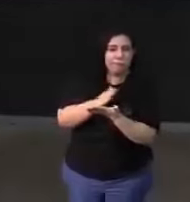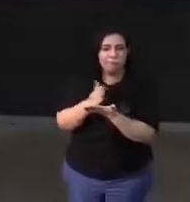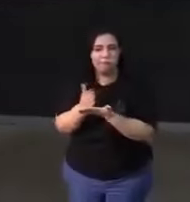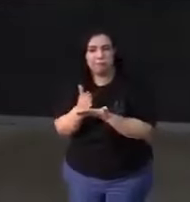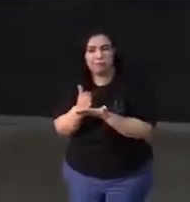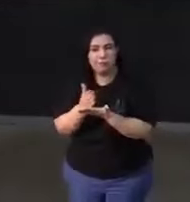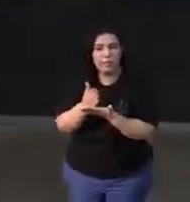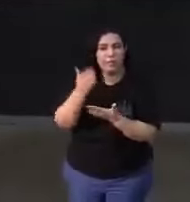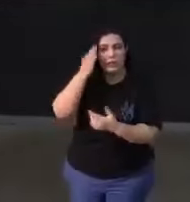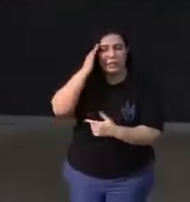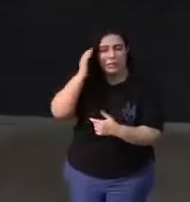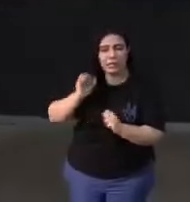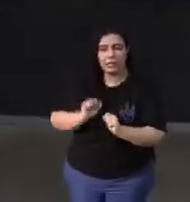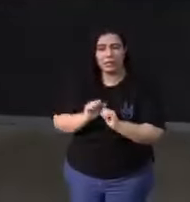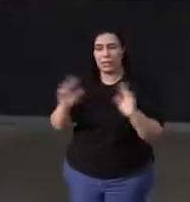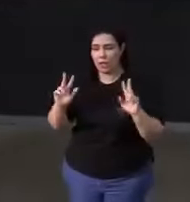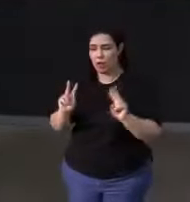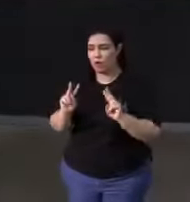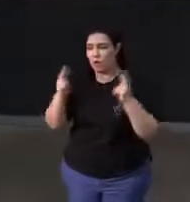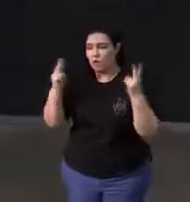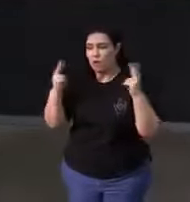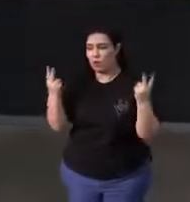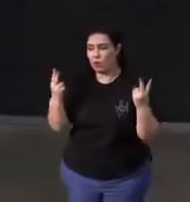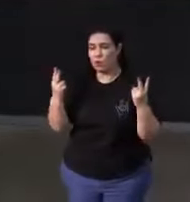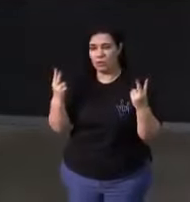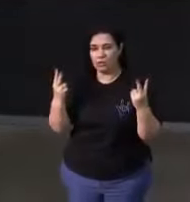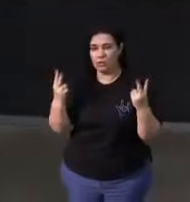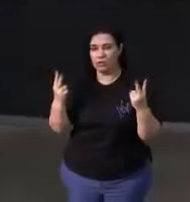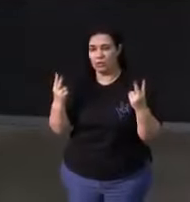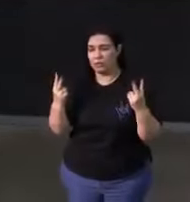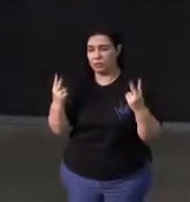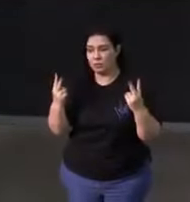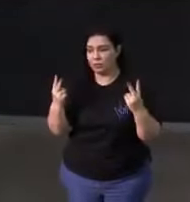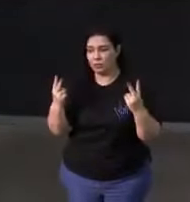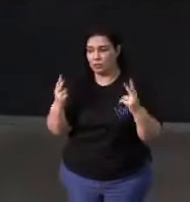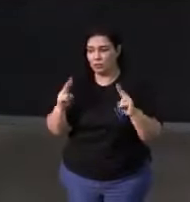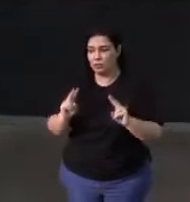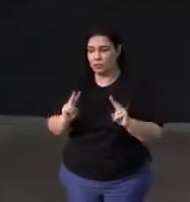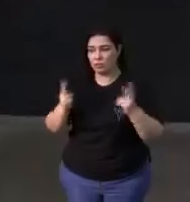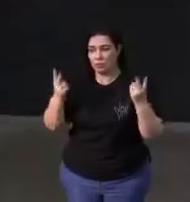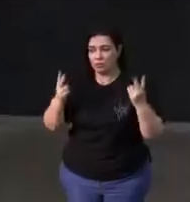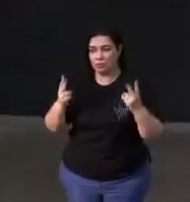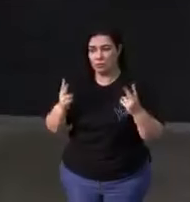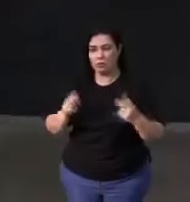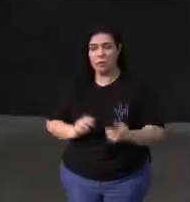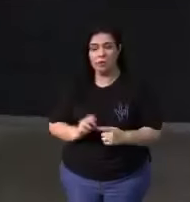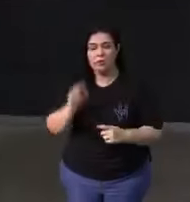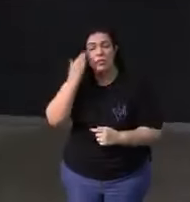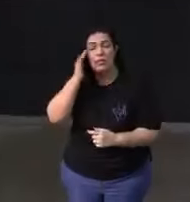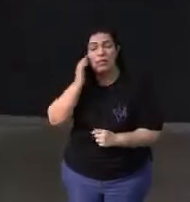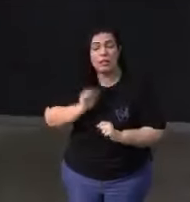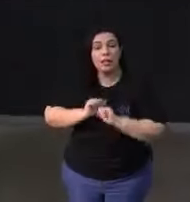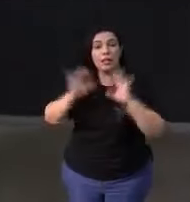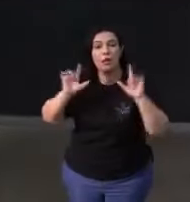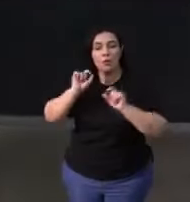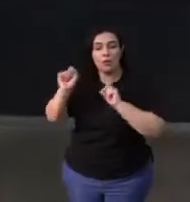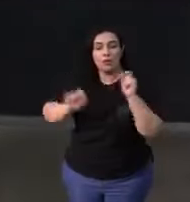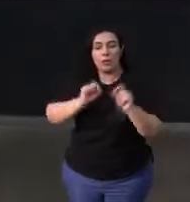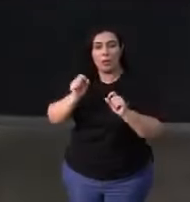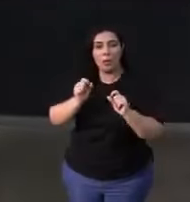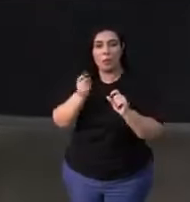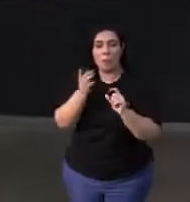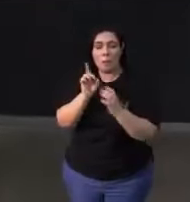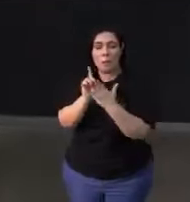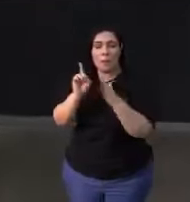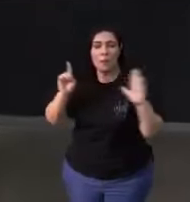postulados, seus valores culturais, para poder alcançar o lugar da promessa.